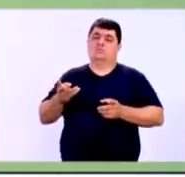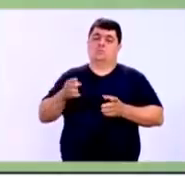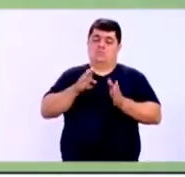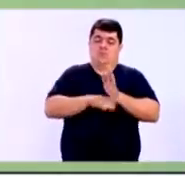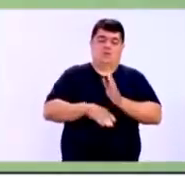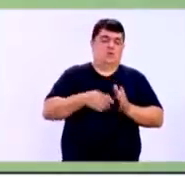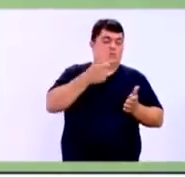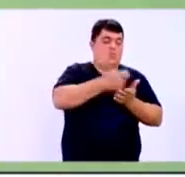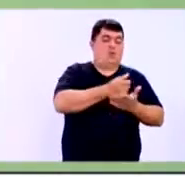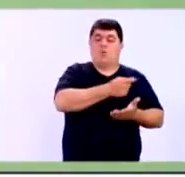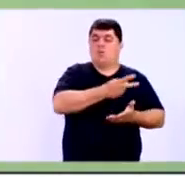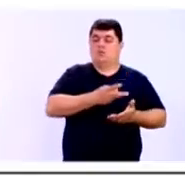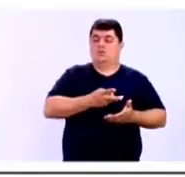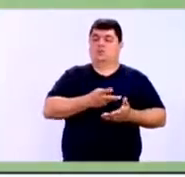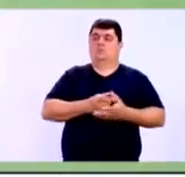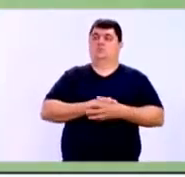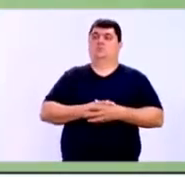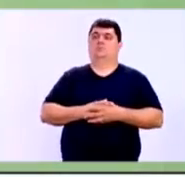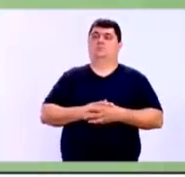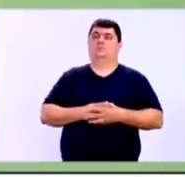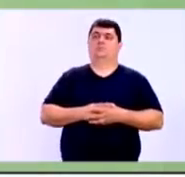custou.